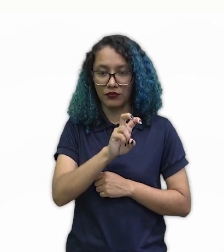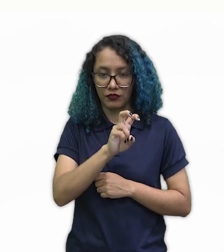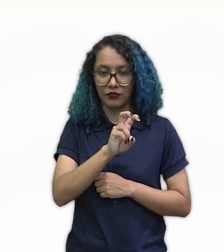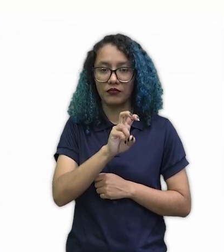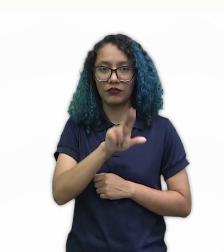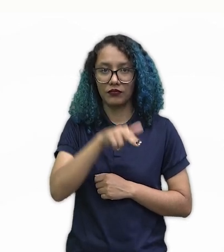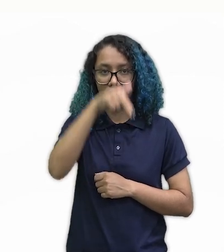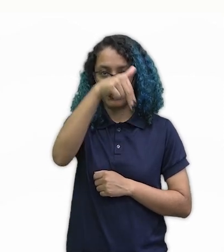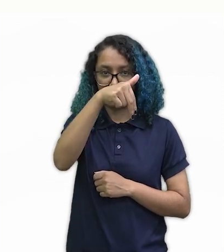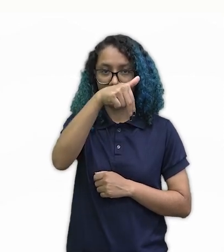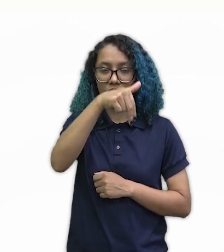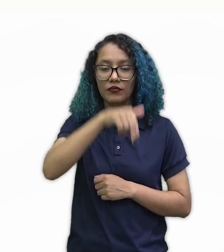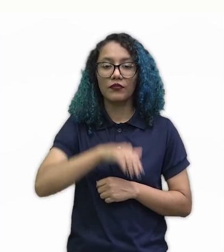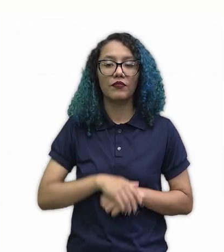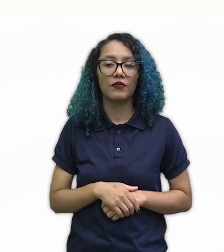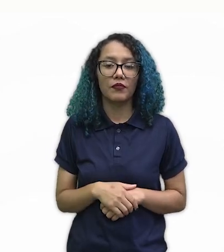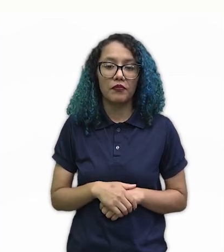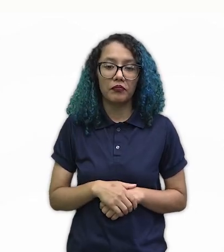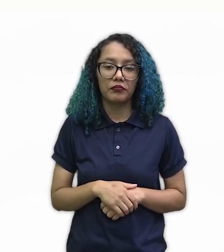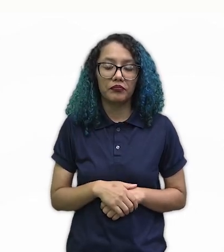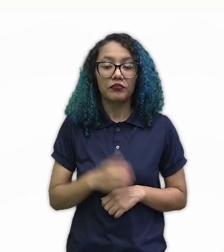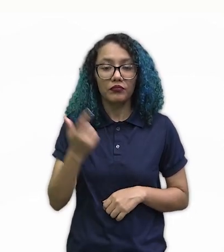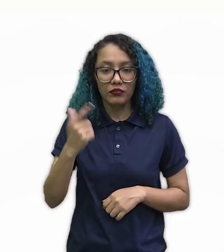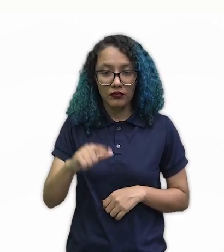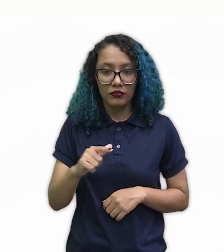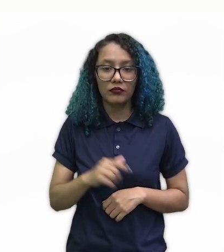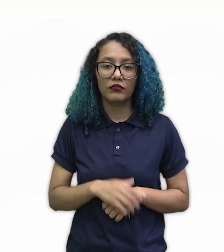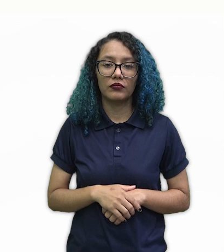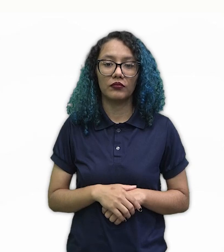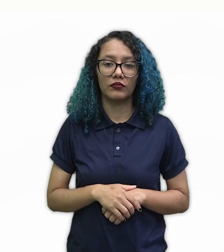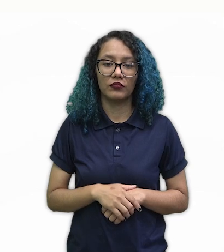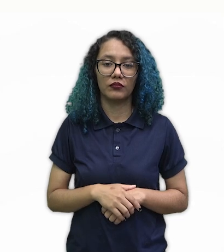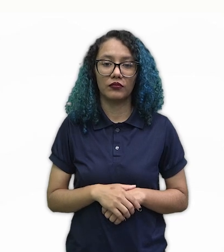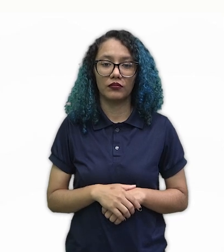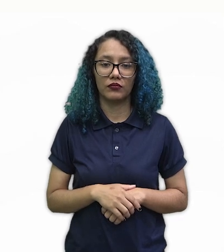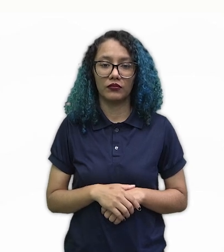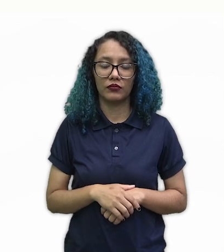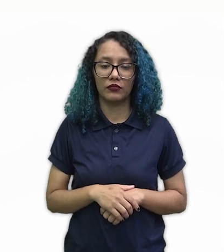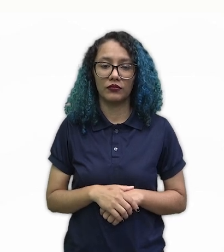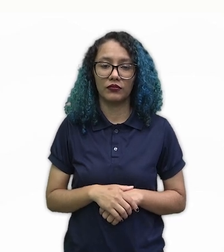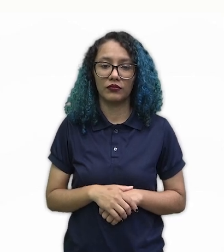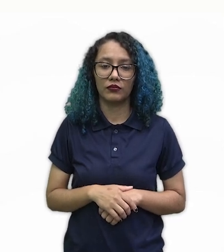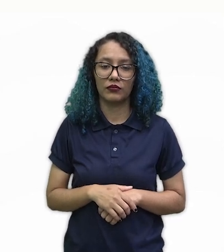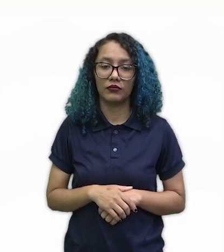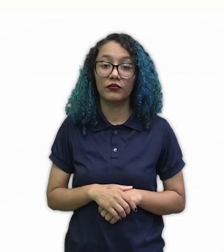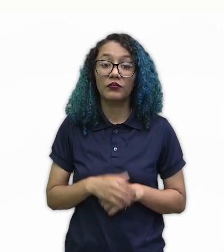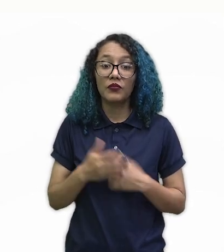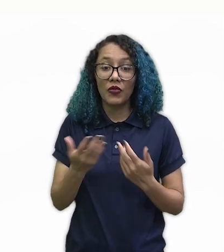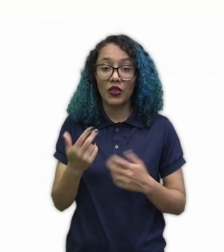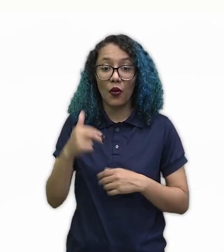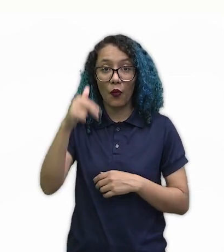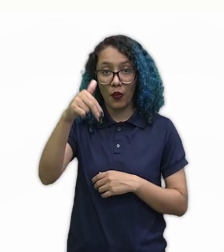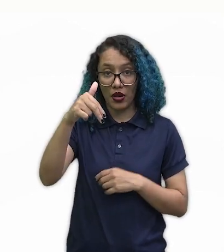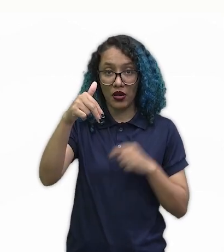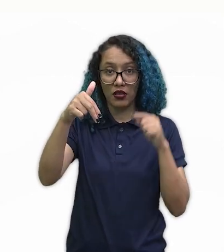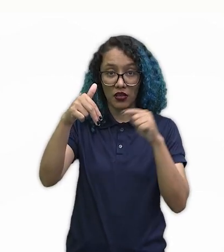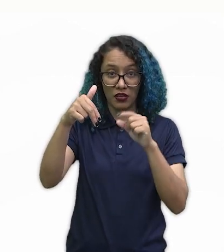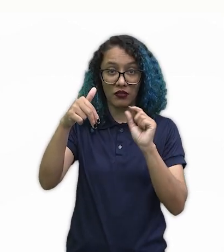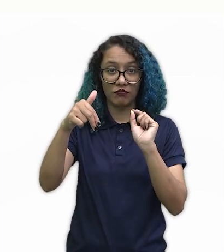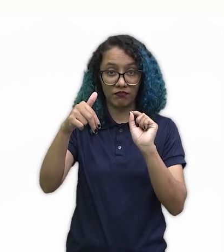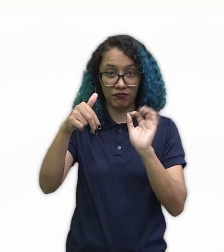1,05 elevado a N, tá legal? E aí, novamente, como nós temos o expoente N, a gente pode